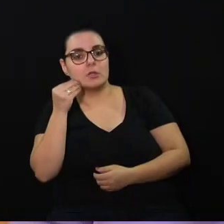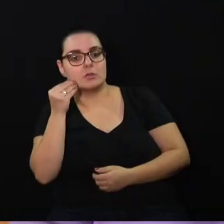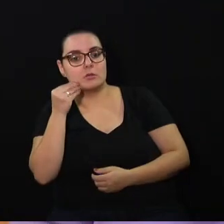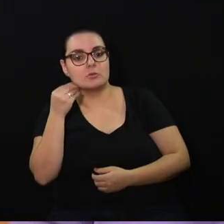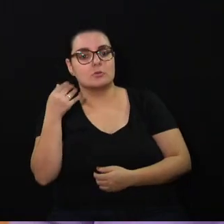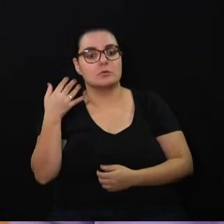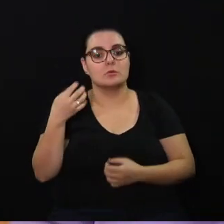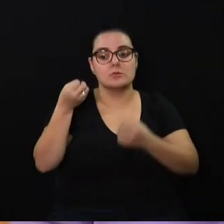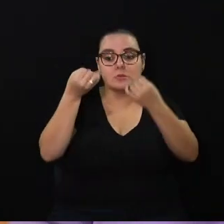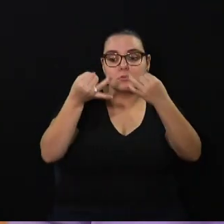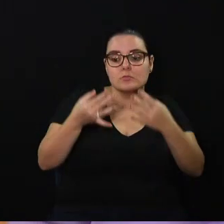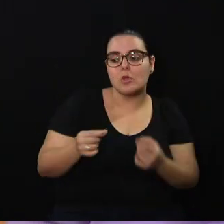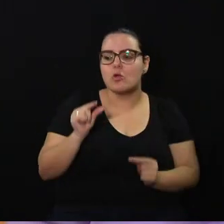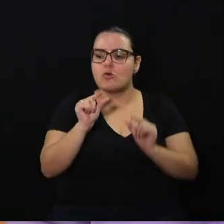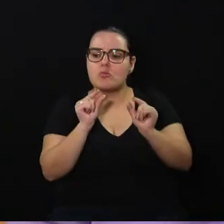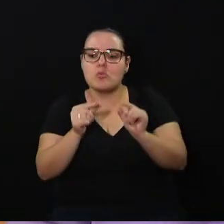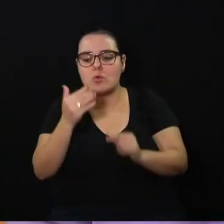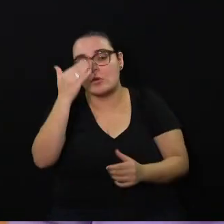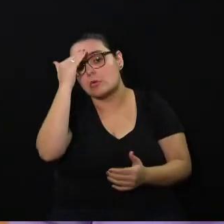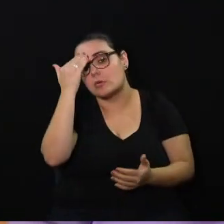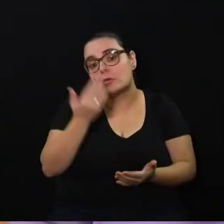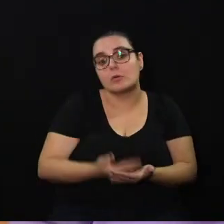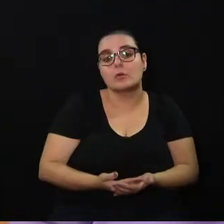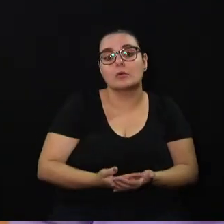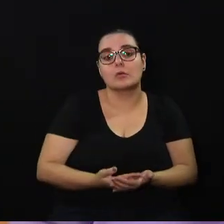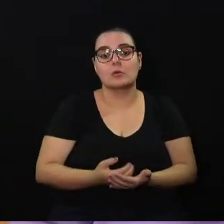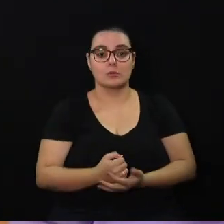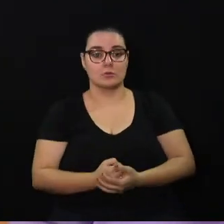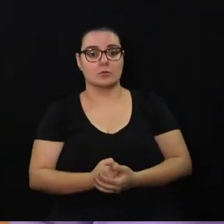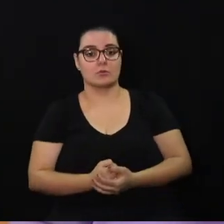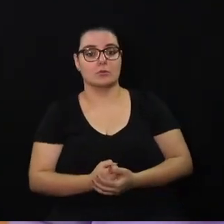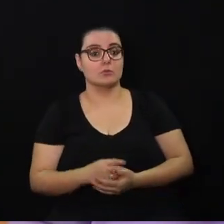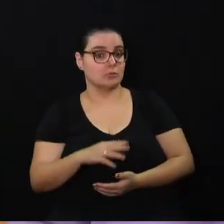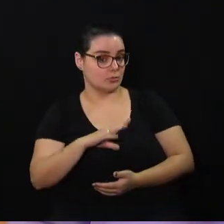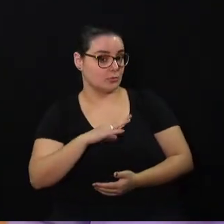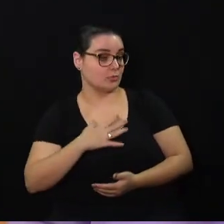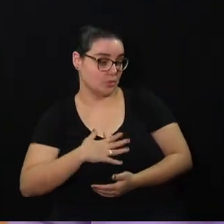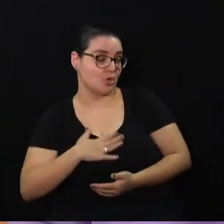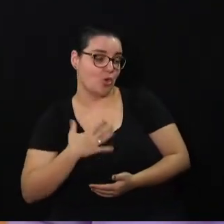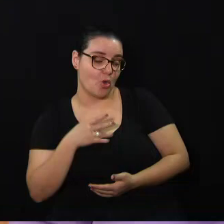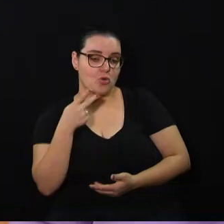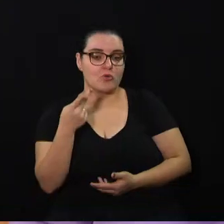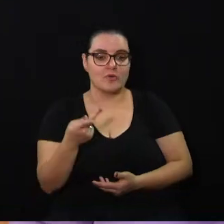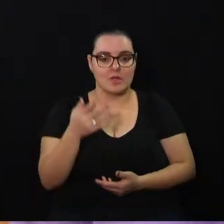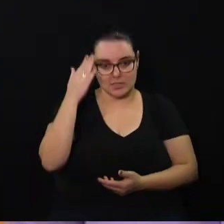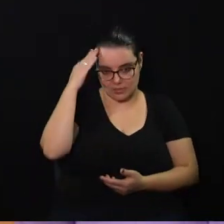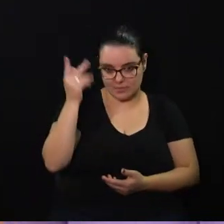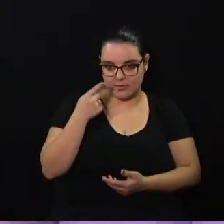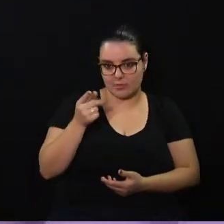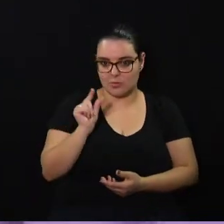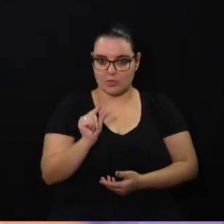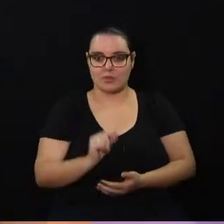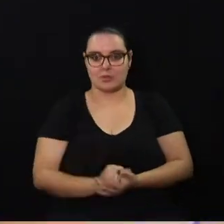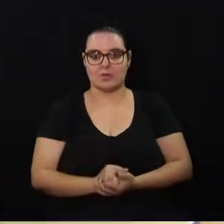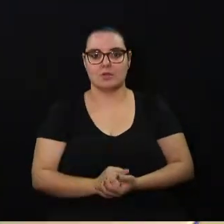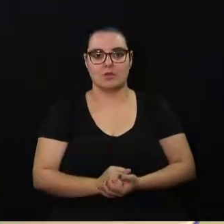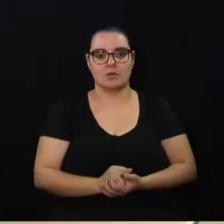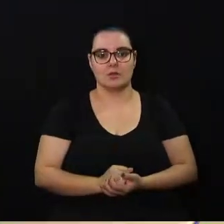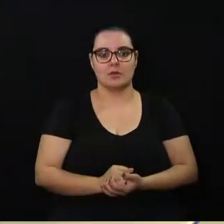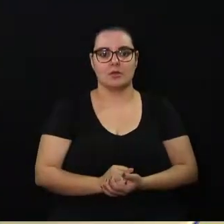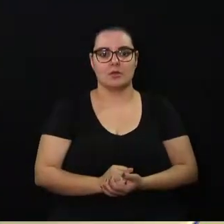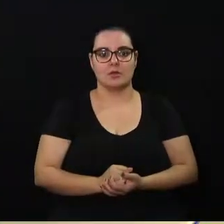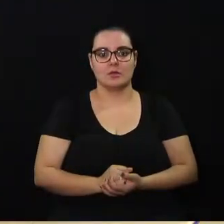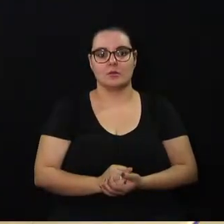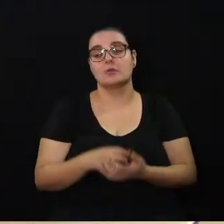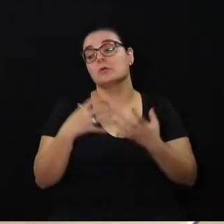acredita é e do que a gente é gosta de falar e sabe falar um pouquinho acho que é isso né eu